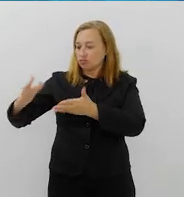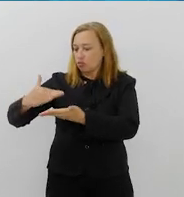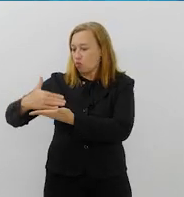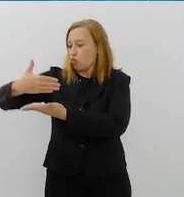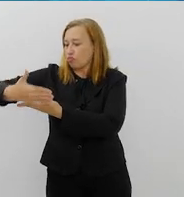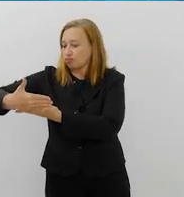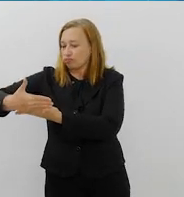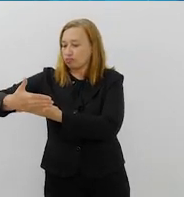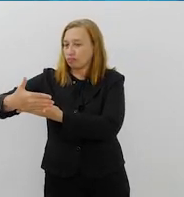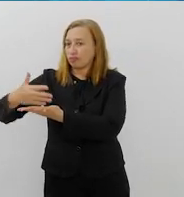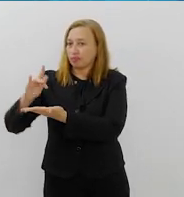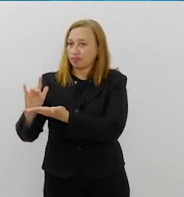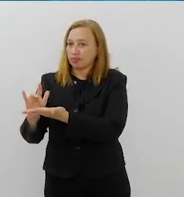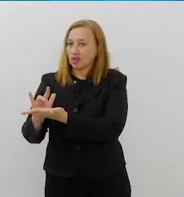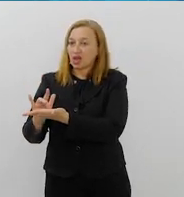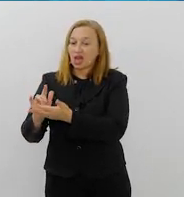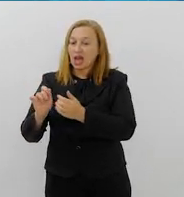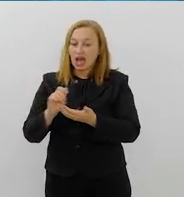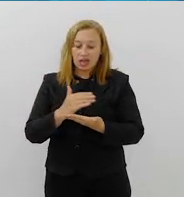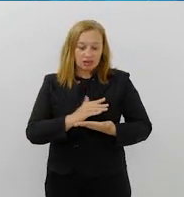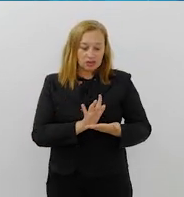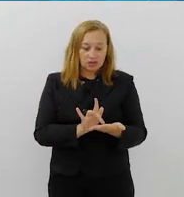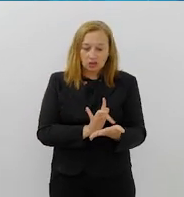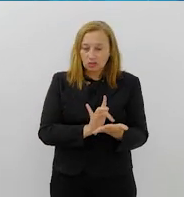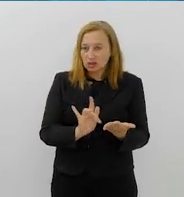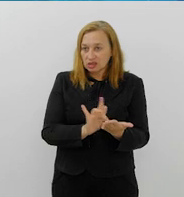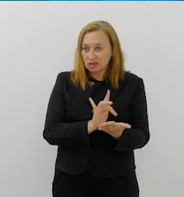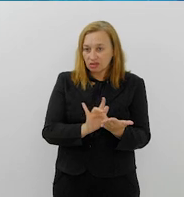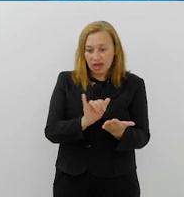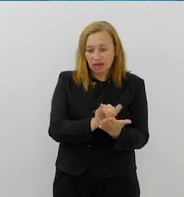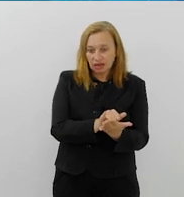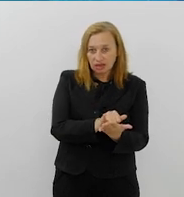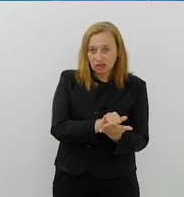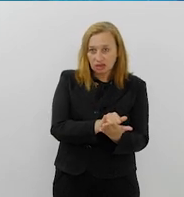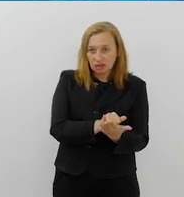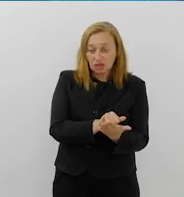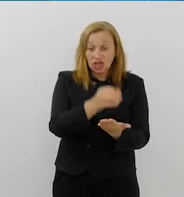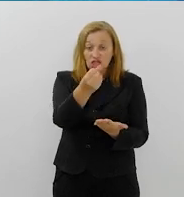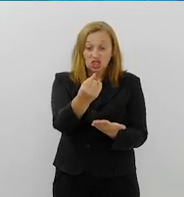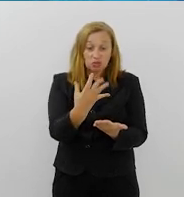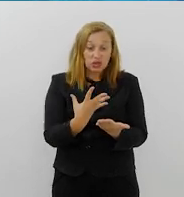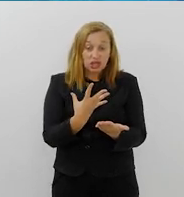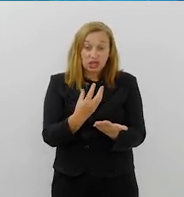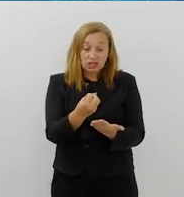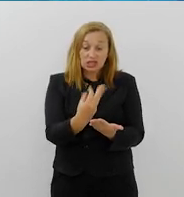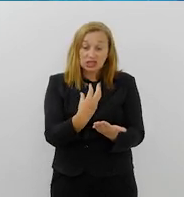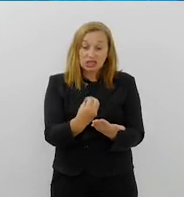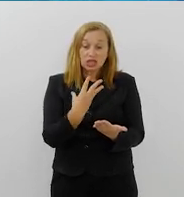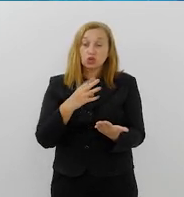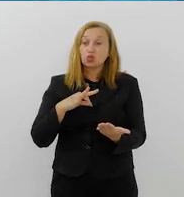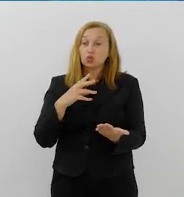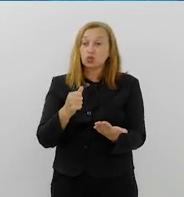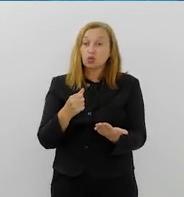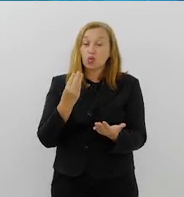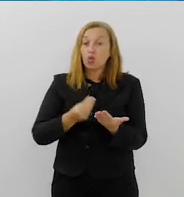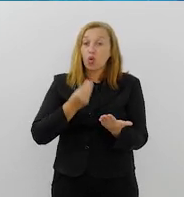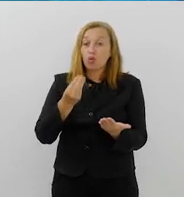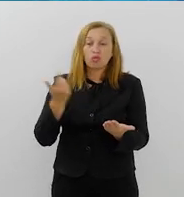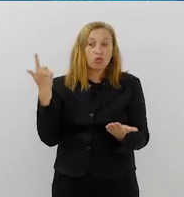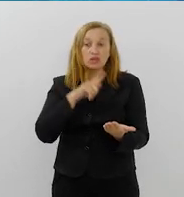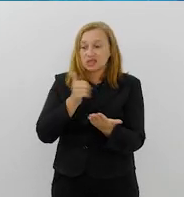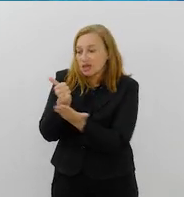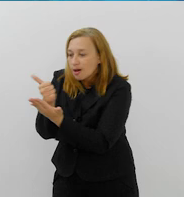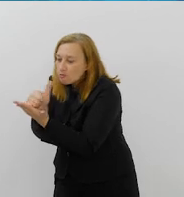tela que tem o jogo. Aí eles têm o celular ao lado com um vídeo explicando como eu tenho que passar aquela